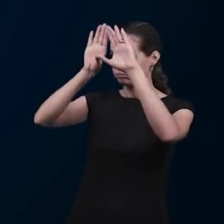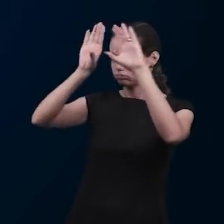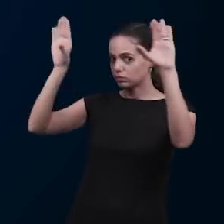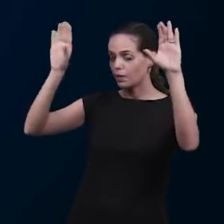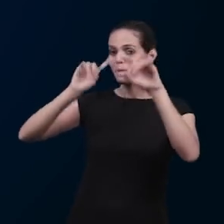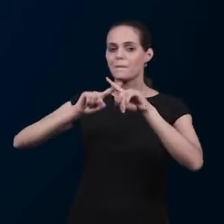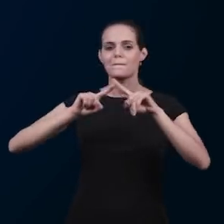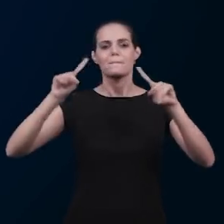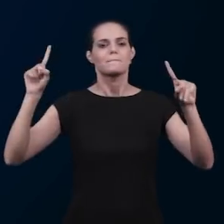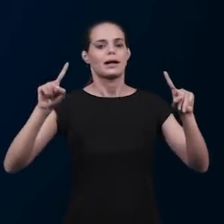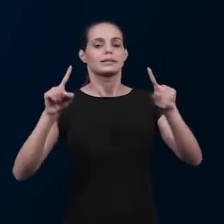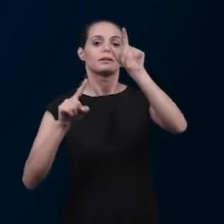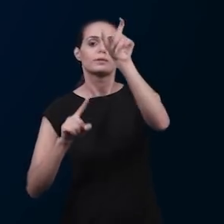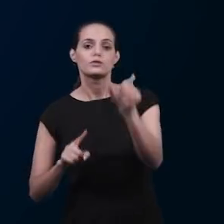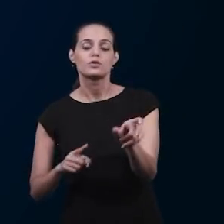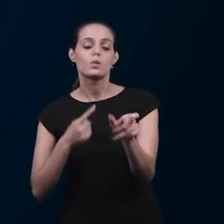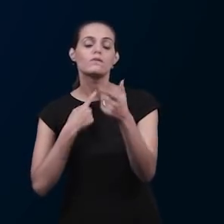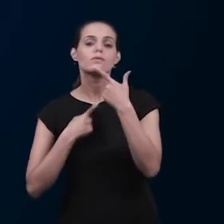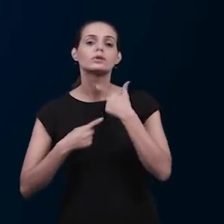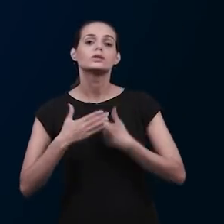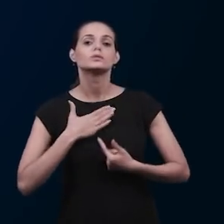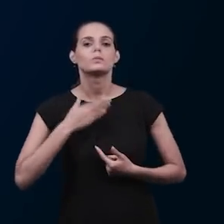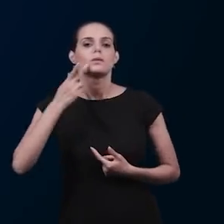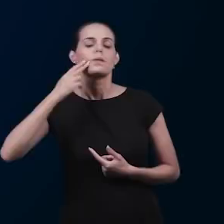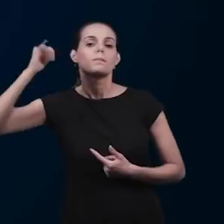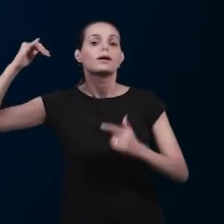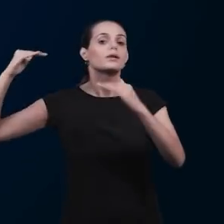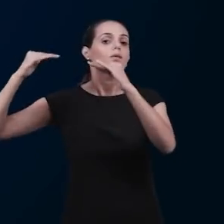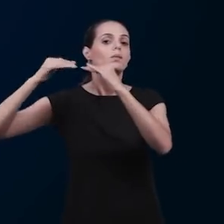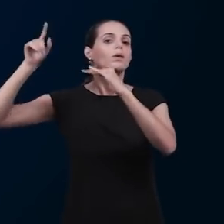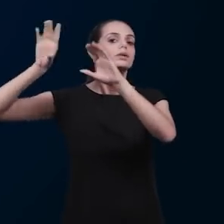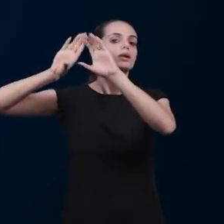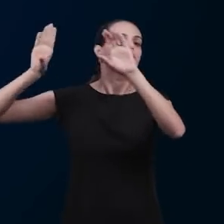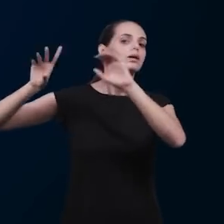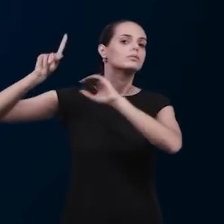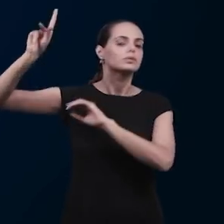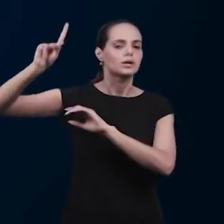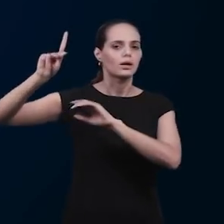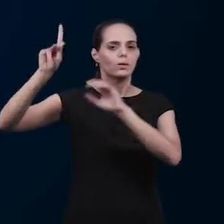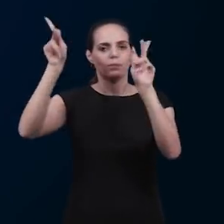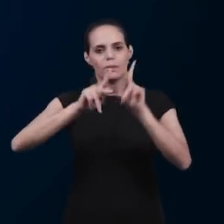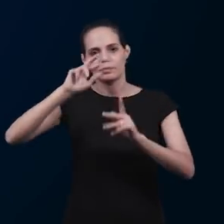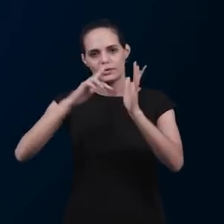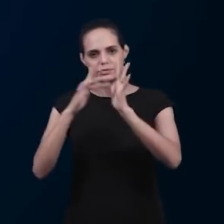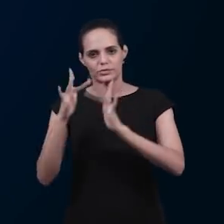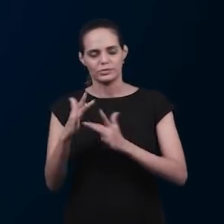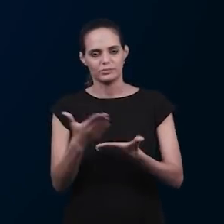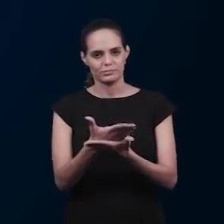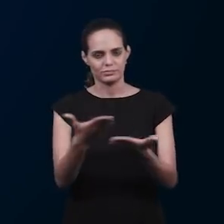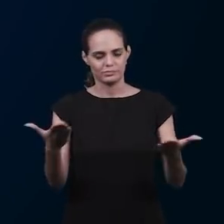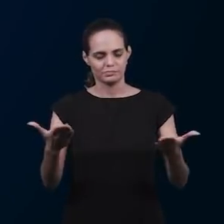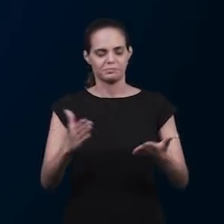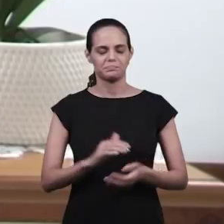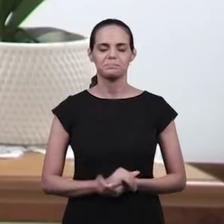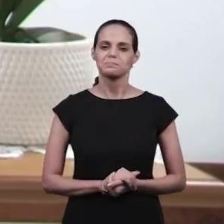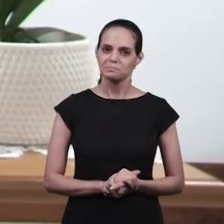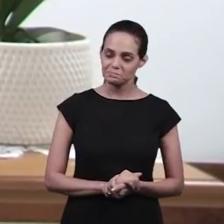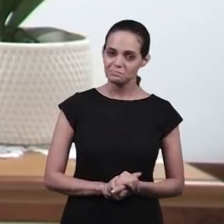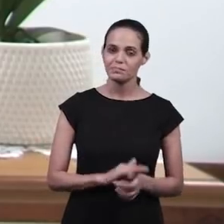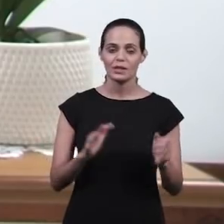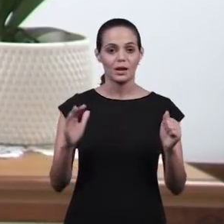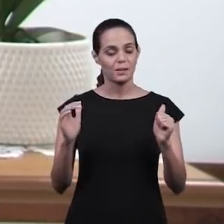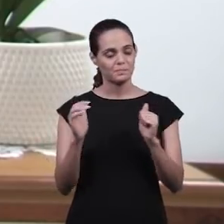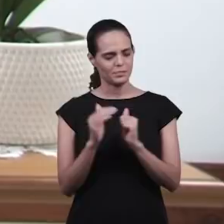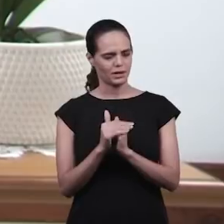reino dos céus, mas aquele que faz a vontade de meu Pai que está nos céus. Irmãos, a todos a paz do Senhor.